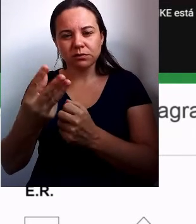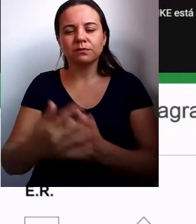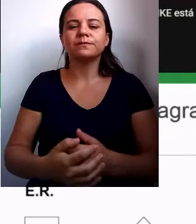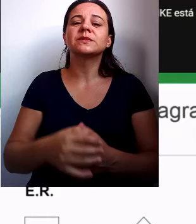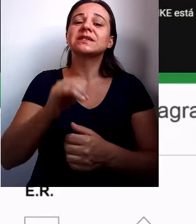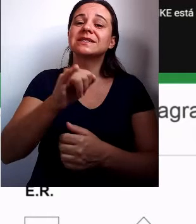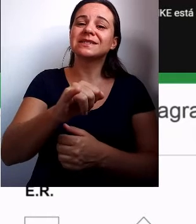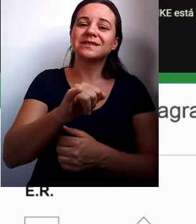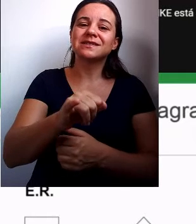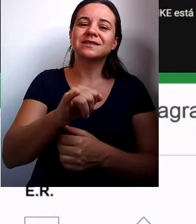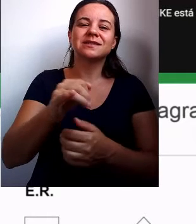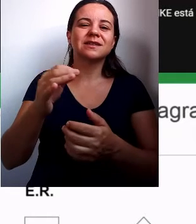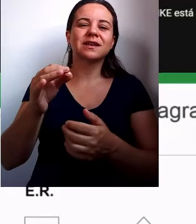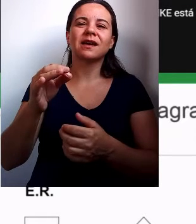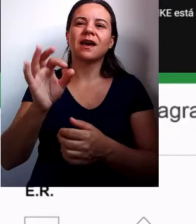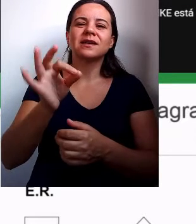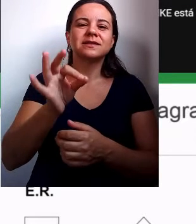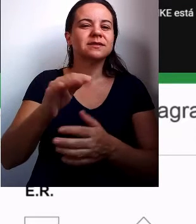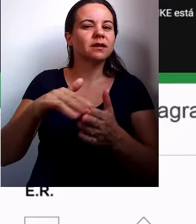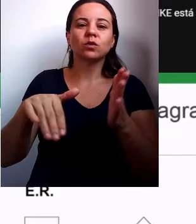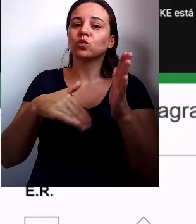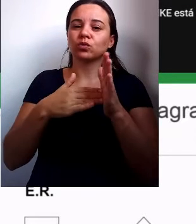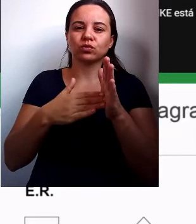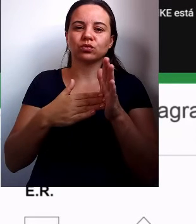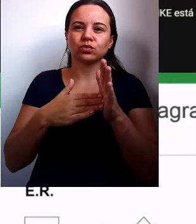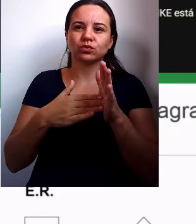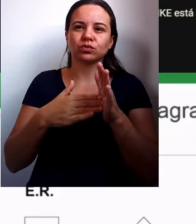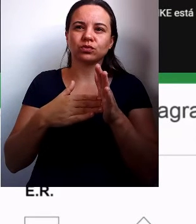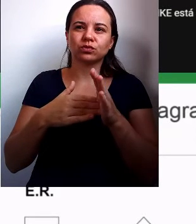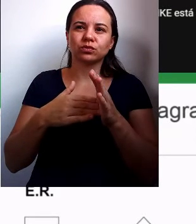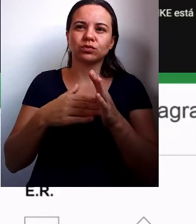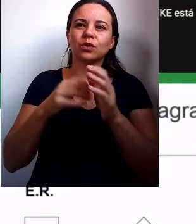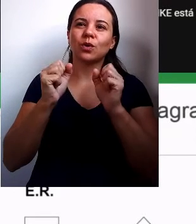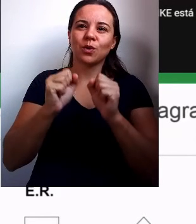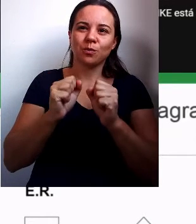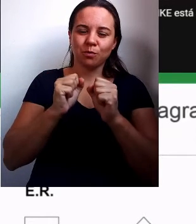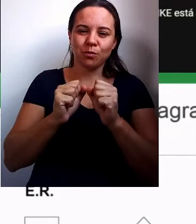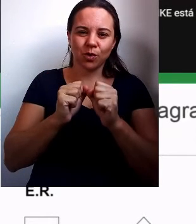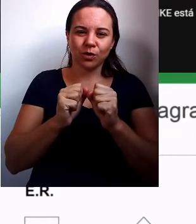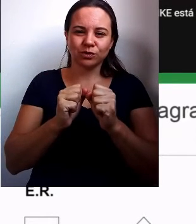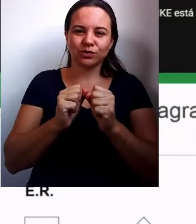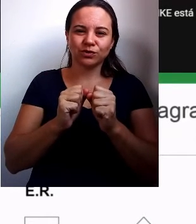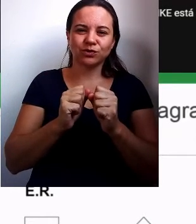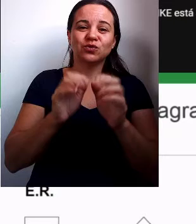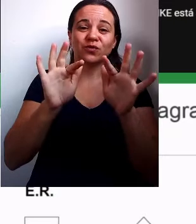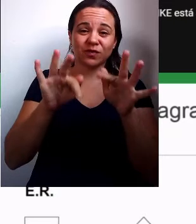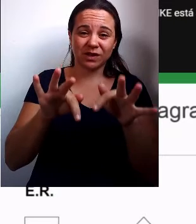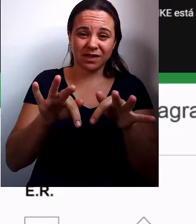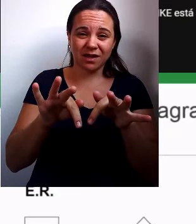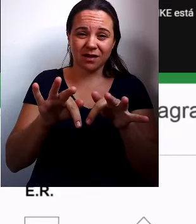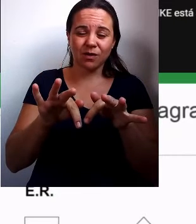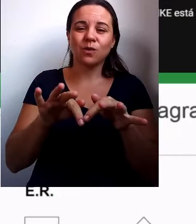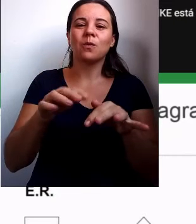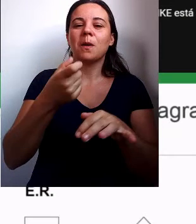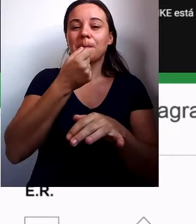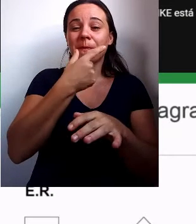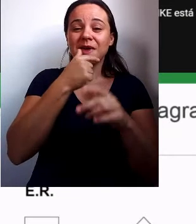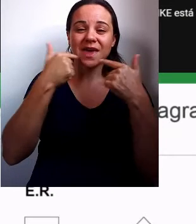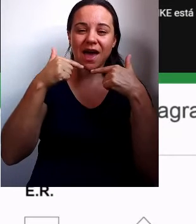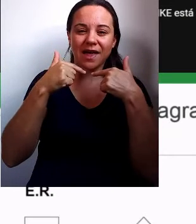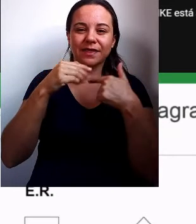né? E se ele acertar todas as questões, ele tem a opção também de receber uma piada bônus no